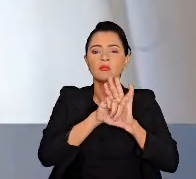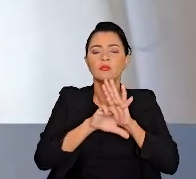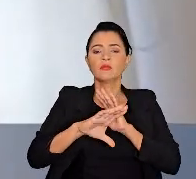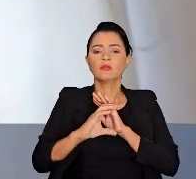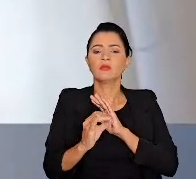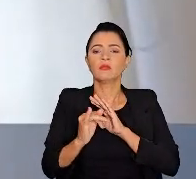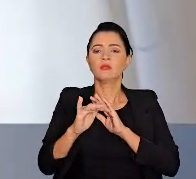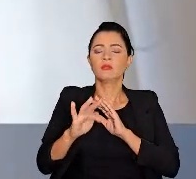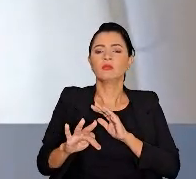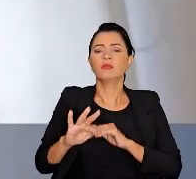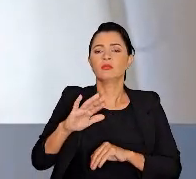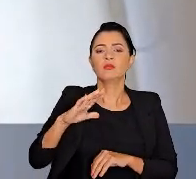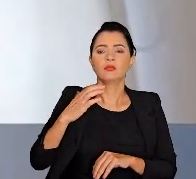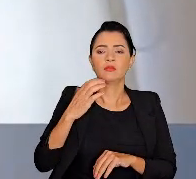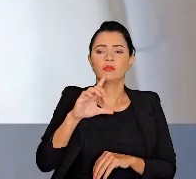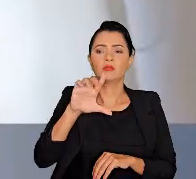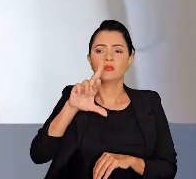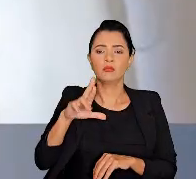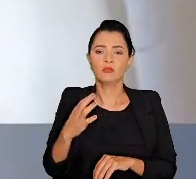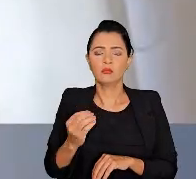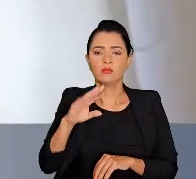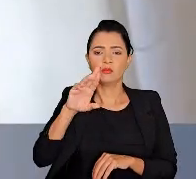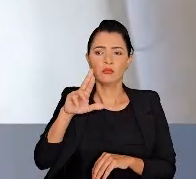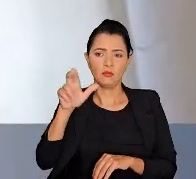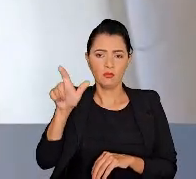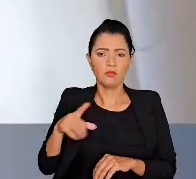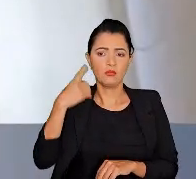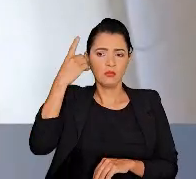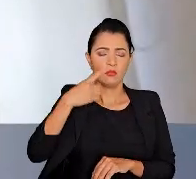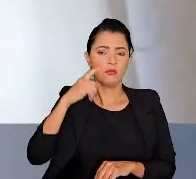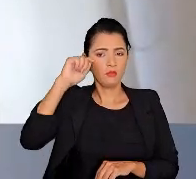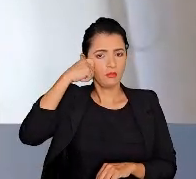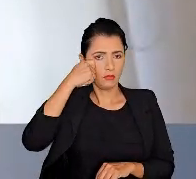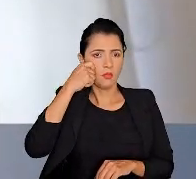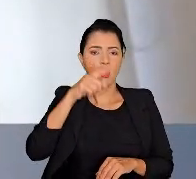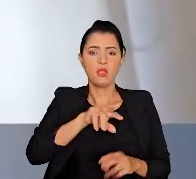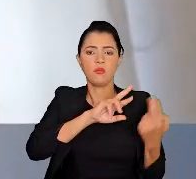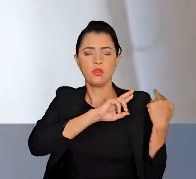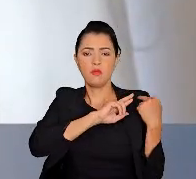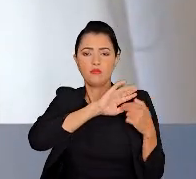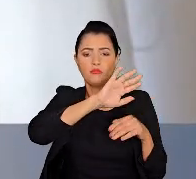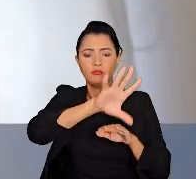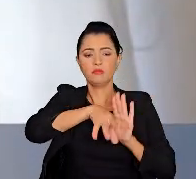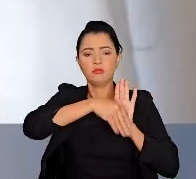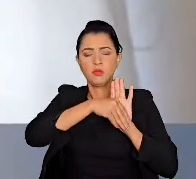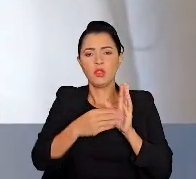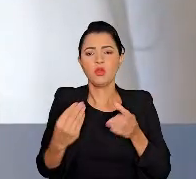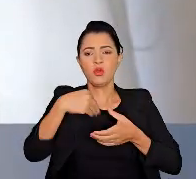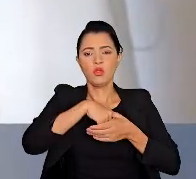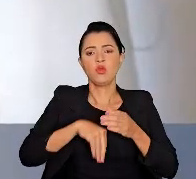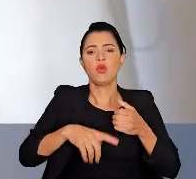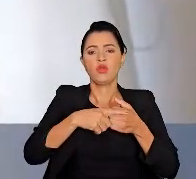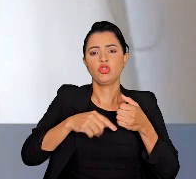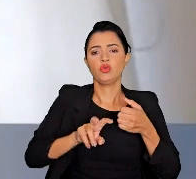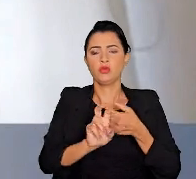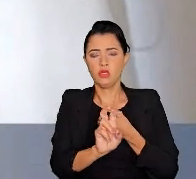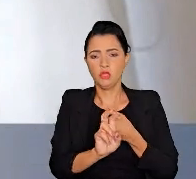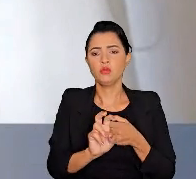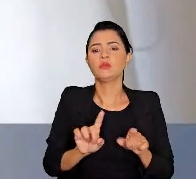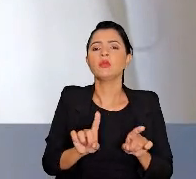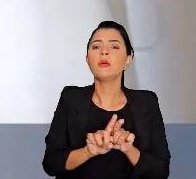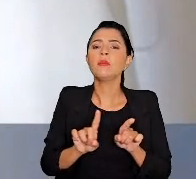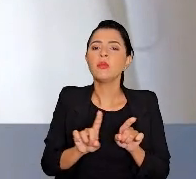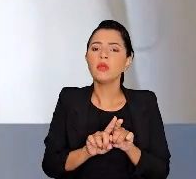de Oliveira, um deputado negro, que foi o responsável pela emenda que inseriu no artigo 5º da Constituição